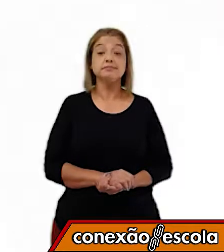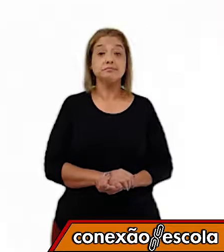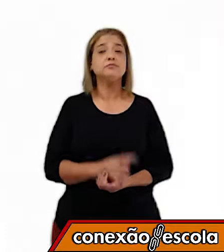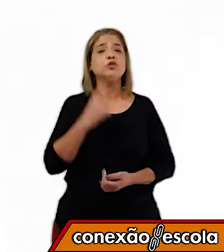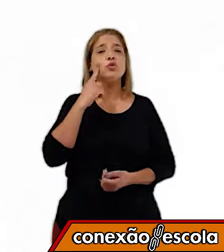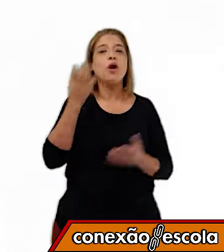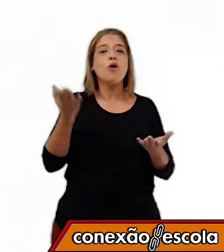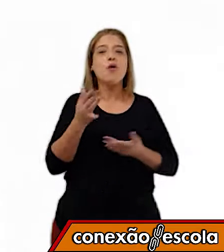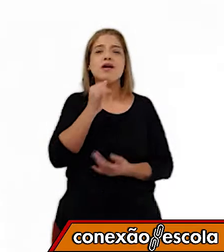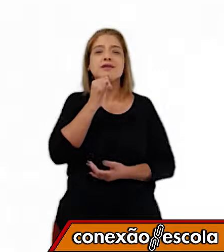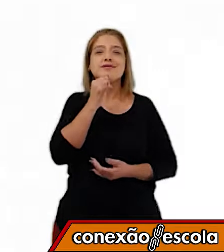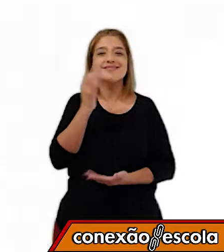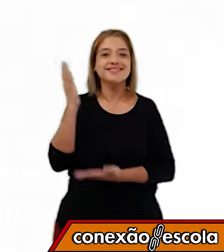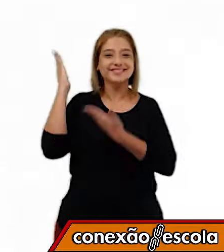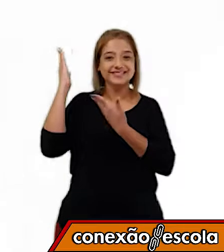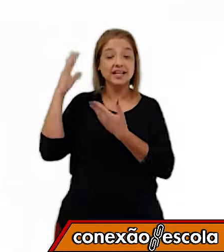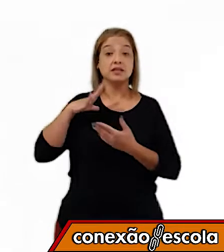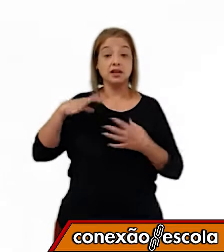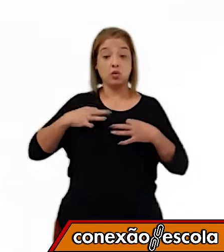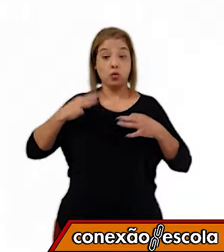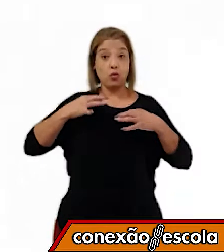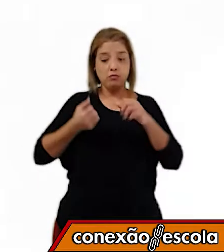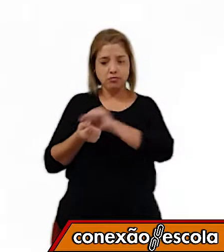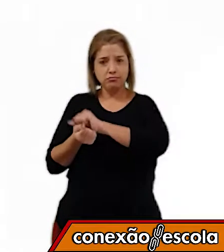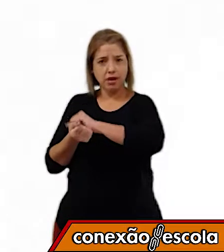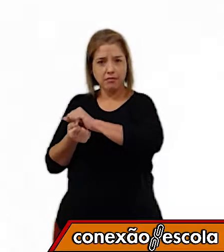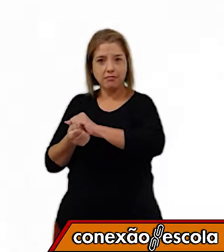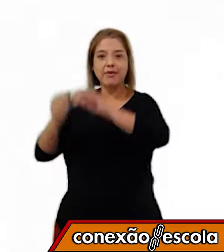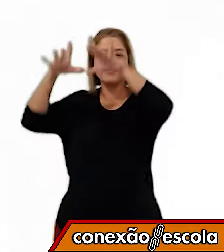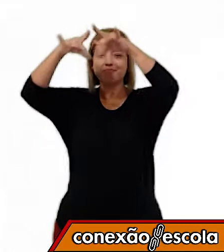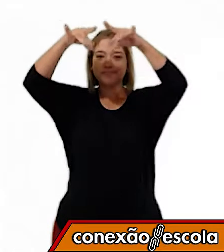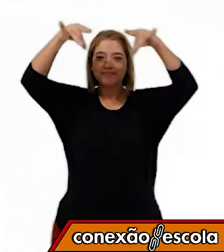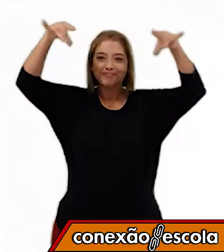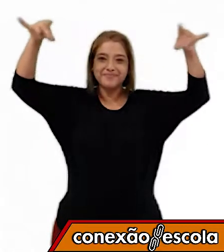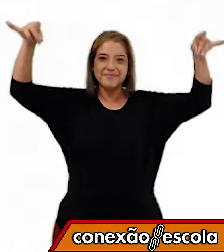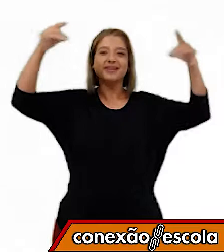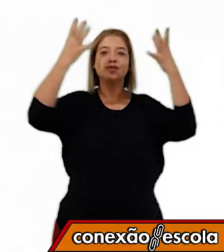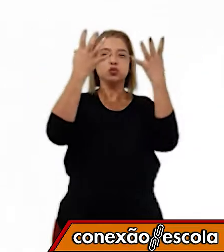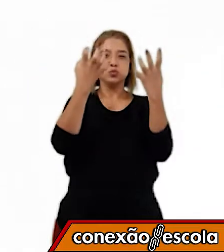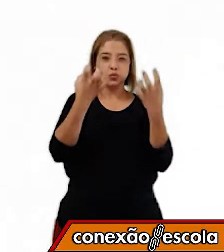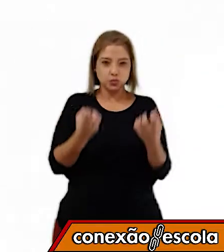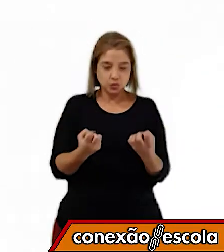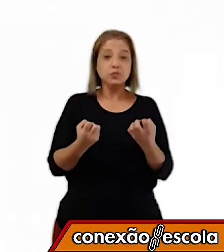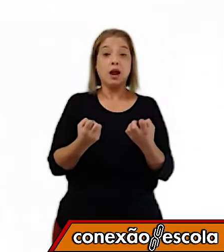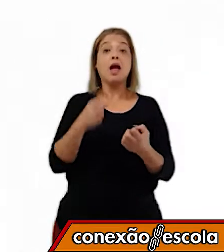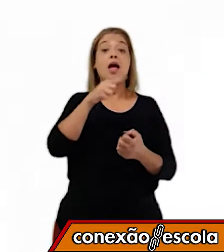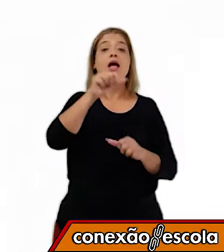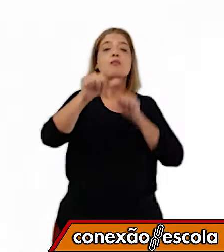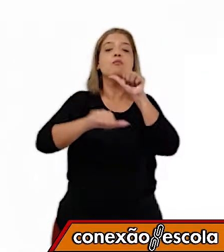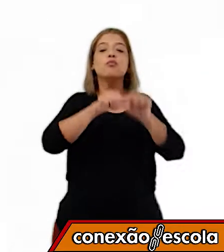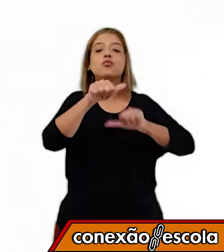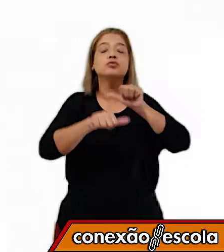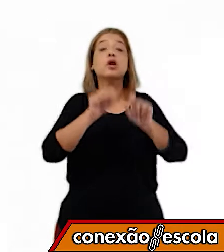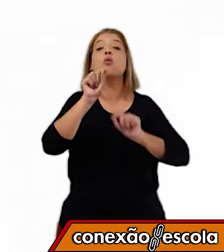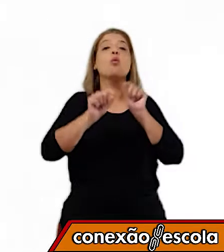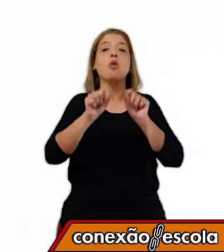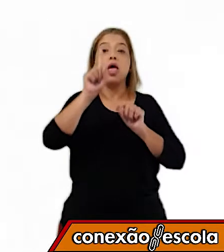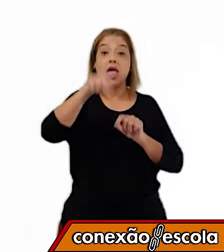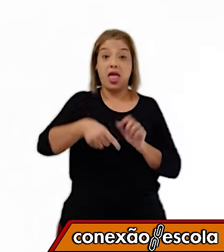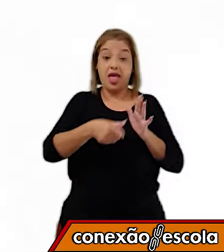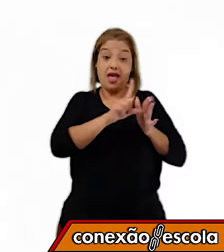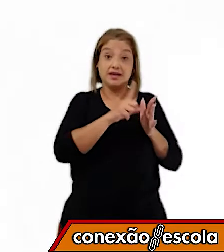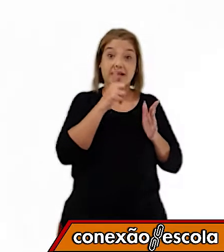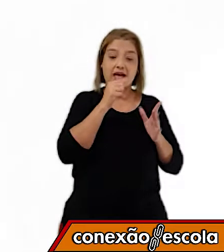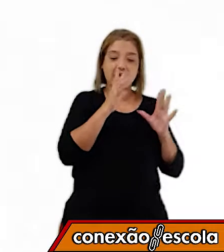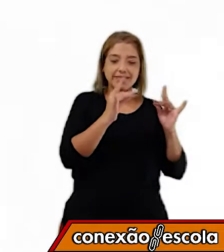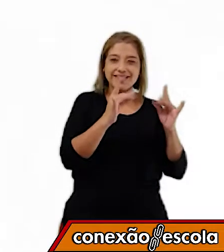Já nesse exemplo, vemos roupas lavadas para secar no varal. A mudança do estado físico aqui é do estado